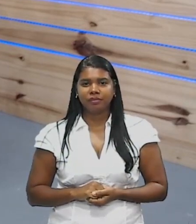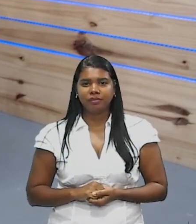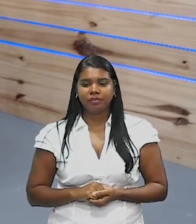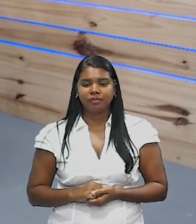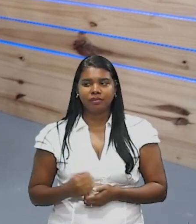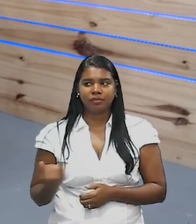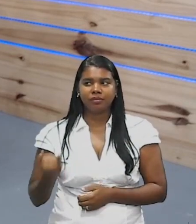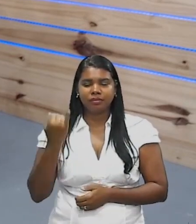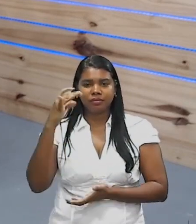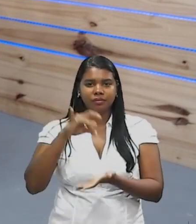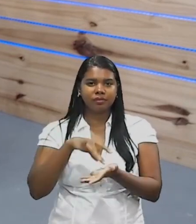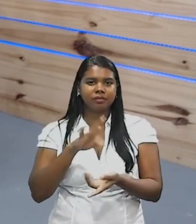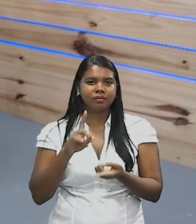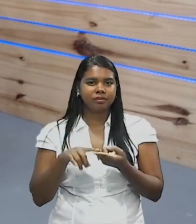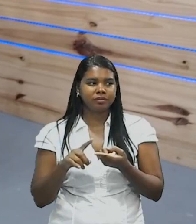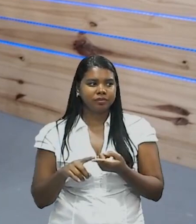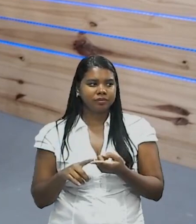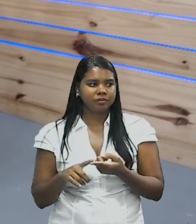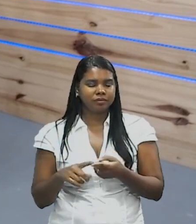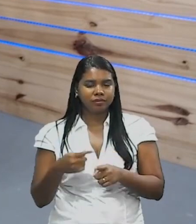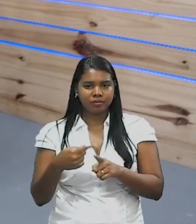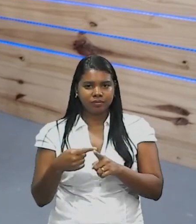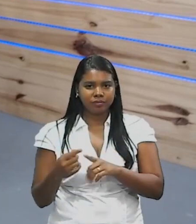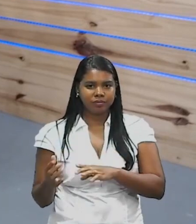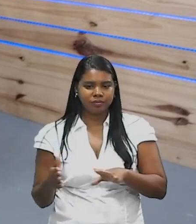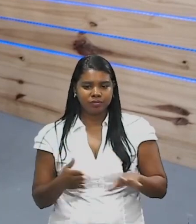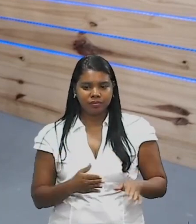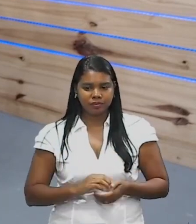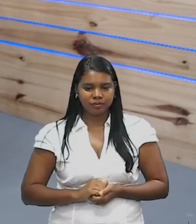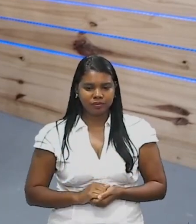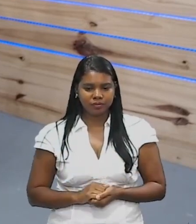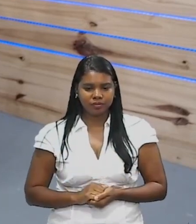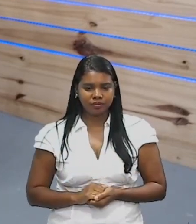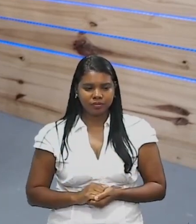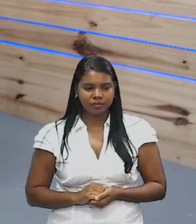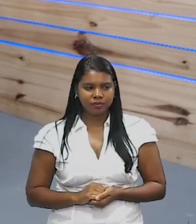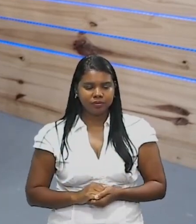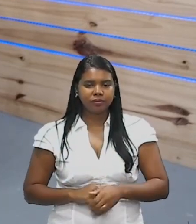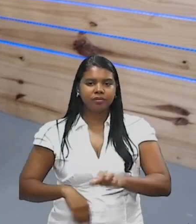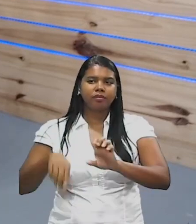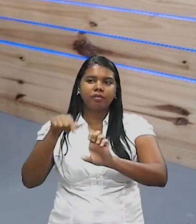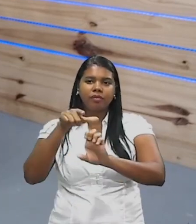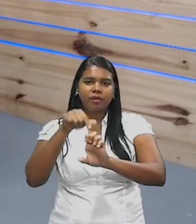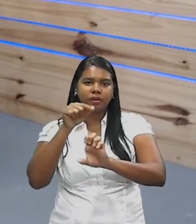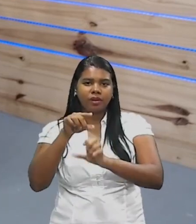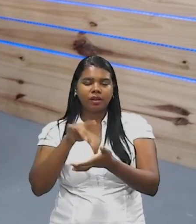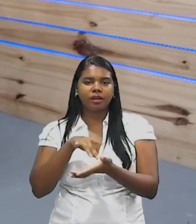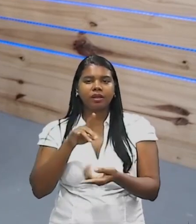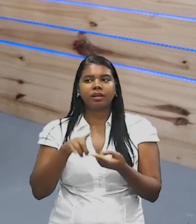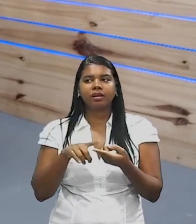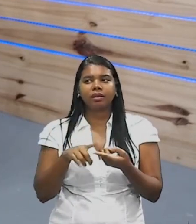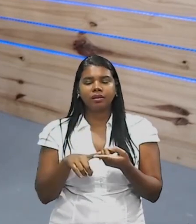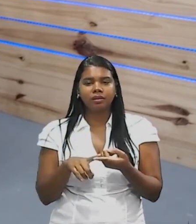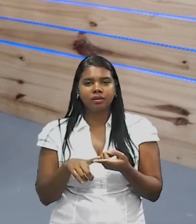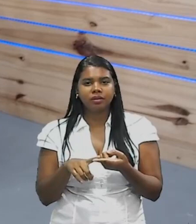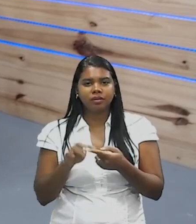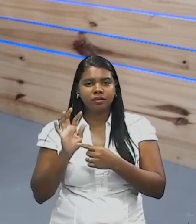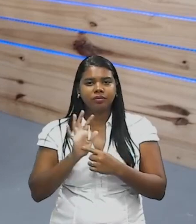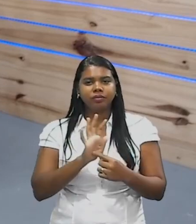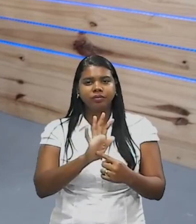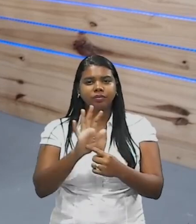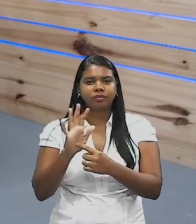quanto depende. Sim. Por quê? A empresa, por exemplo, pode ser uma empresa de grande porte, né, com chão de fábrica imenso,